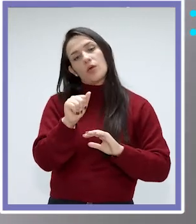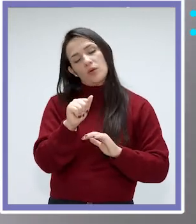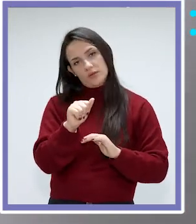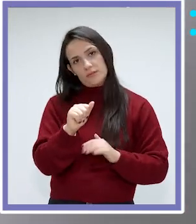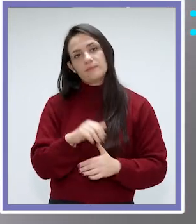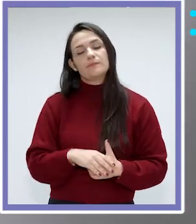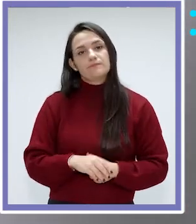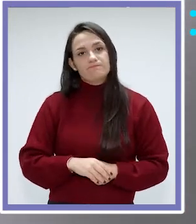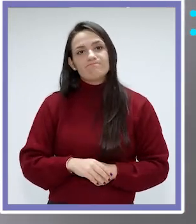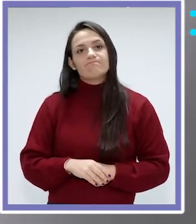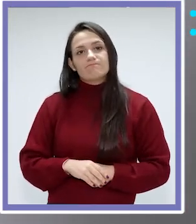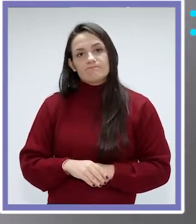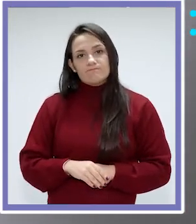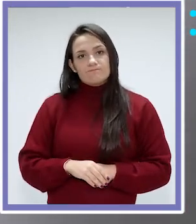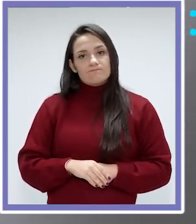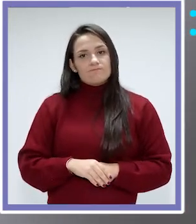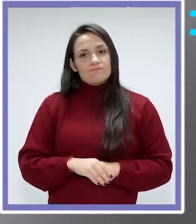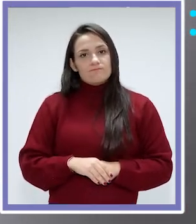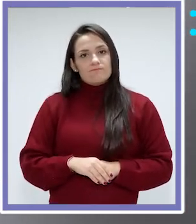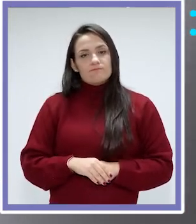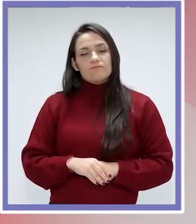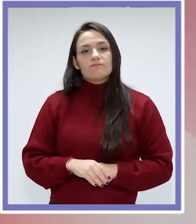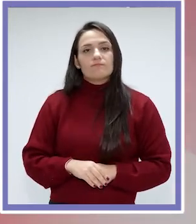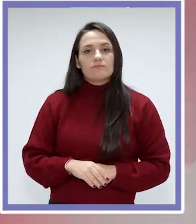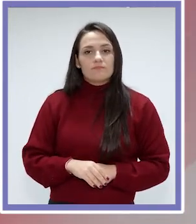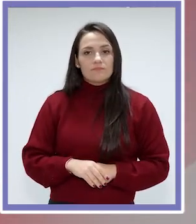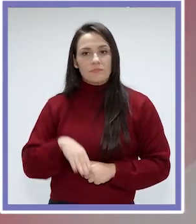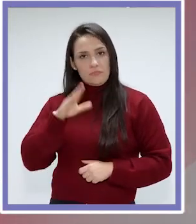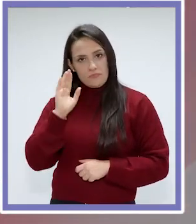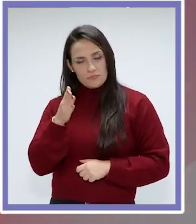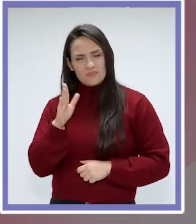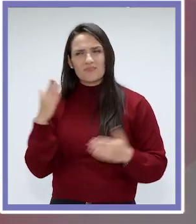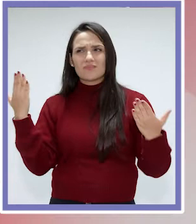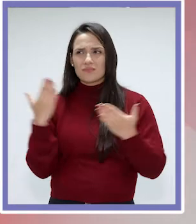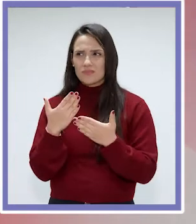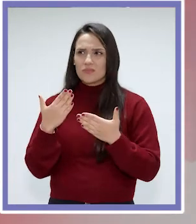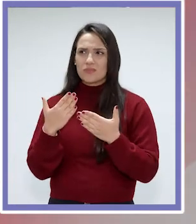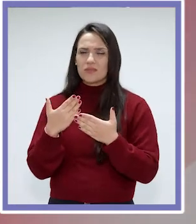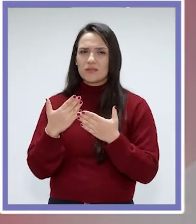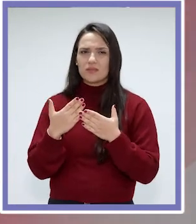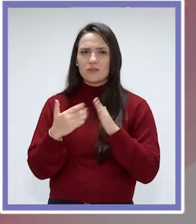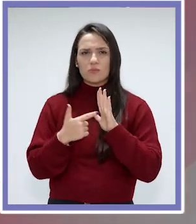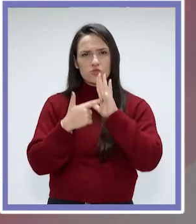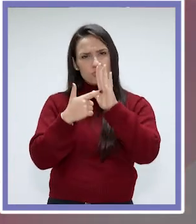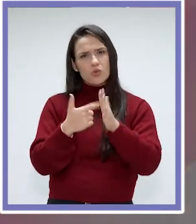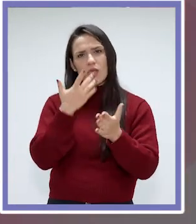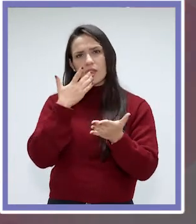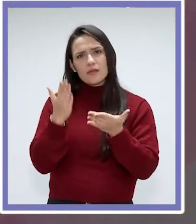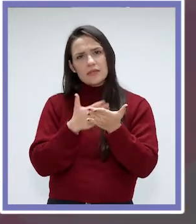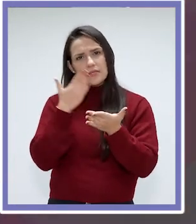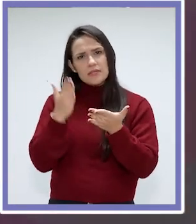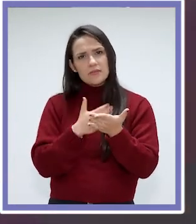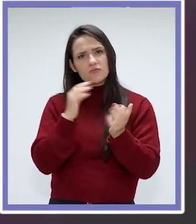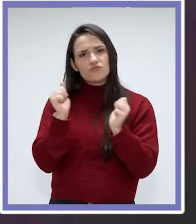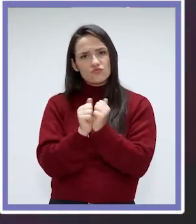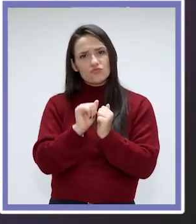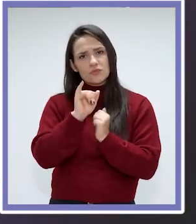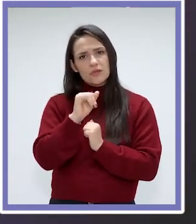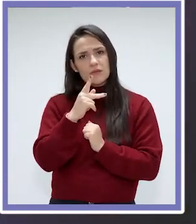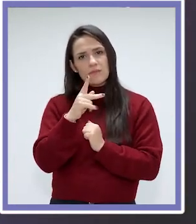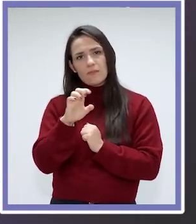Nós criamos também uma revista chamada Unihila. Recentemente, a gente publicou um livro com o